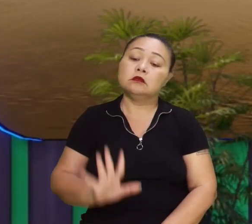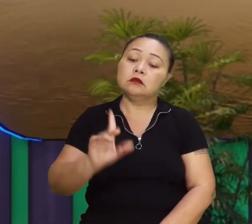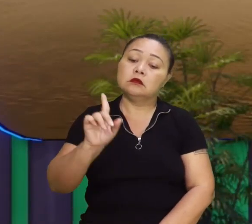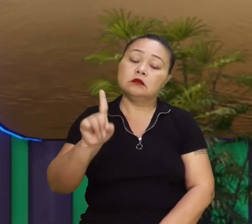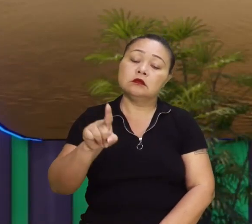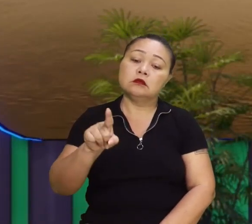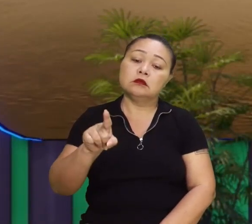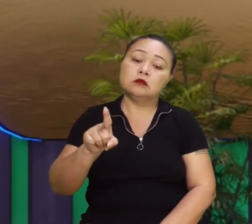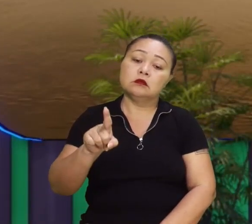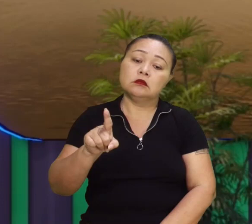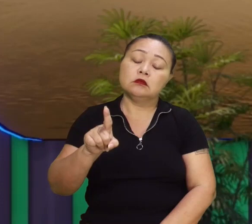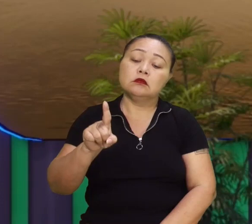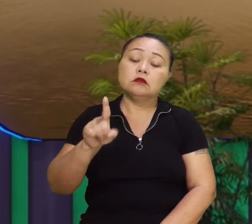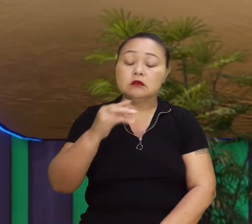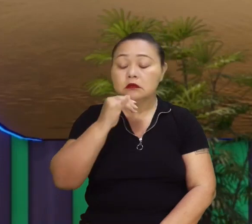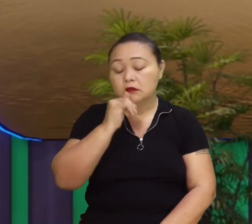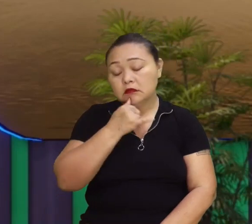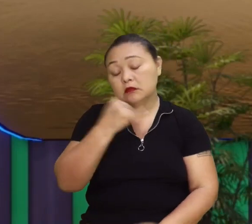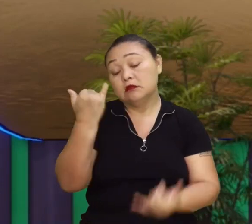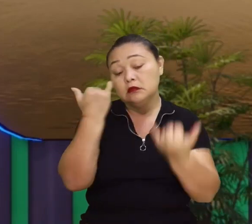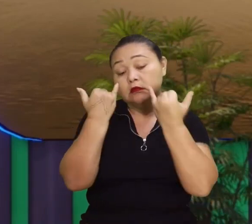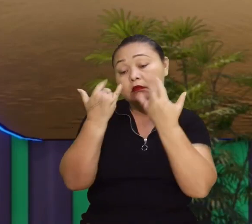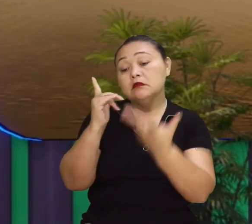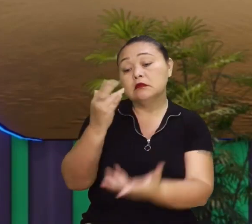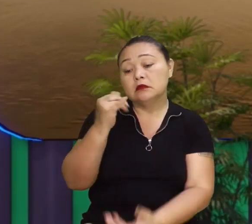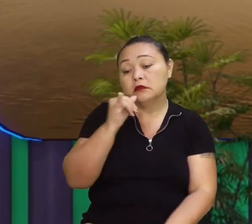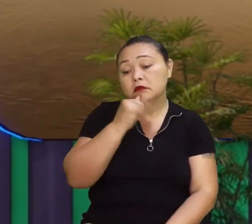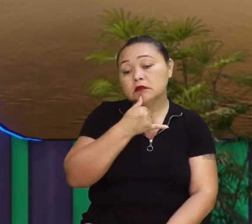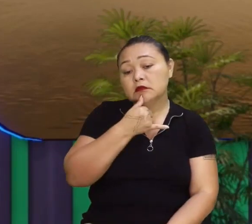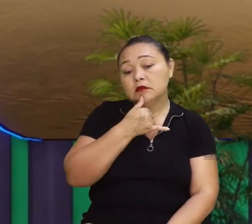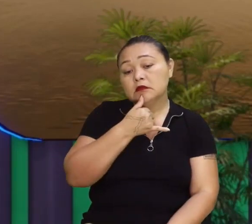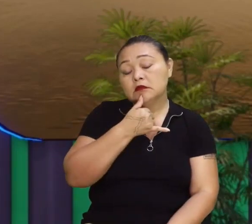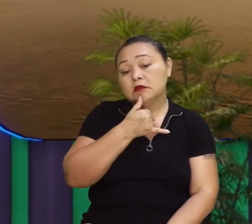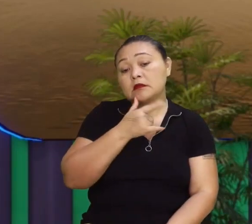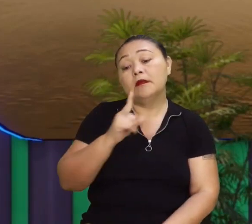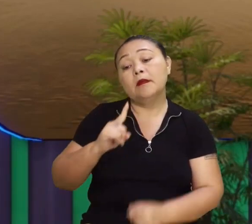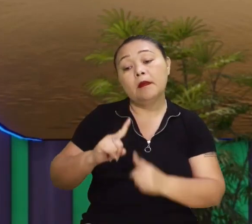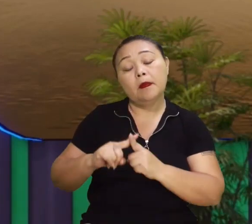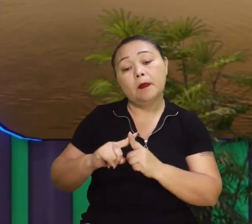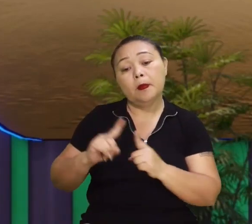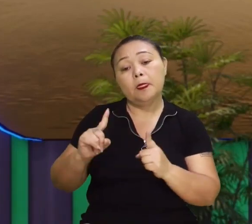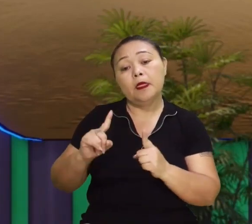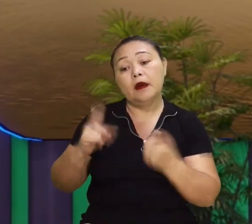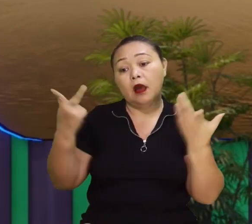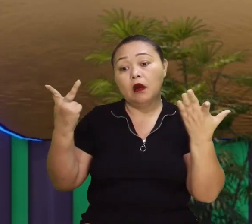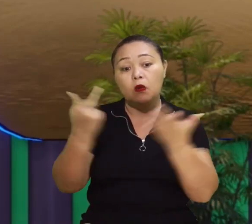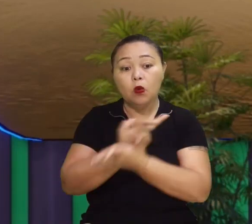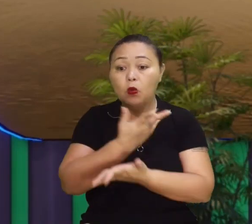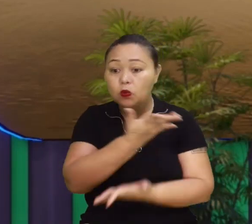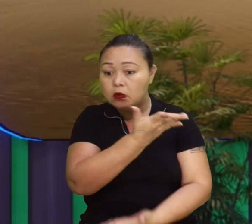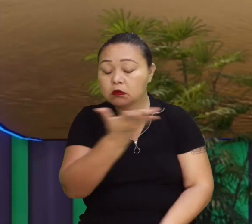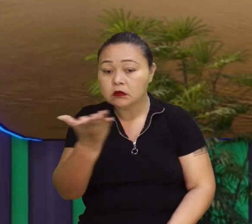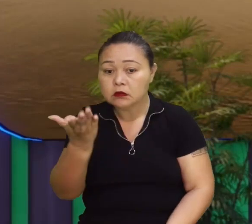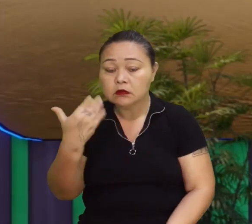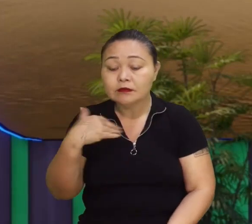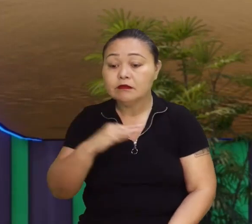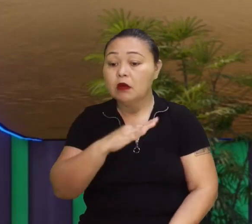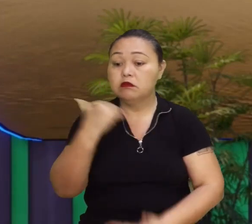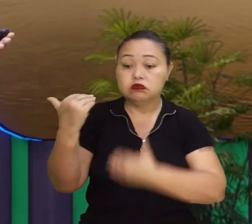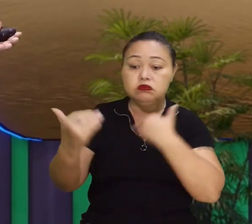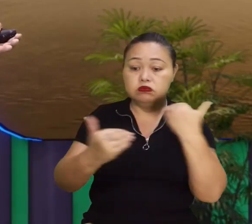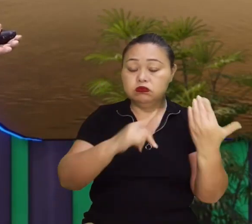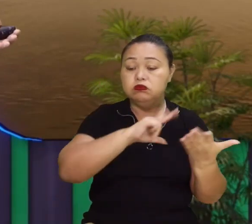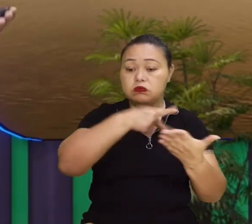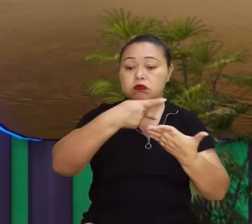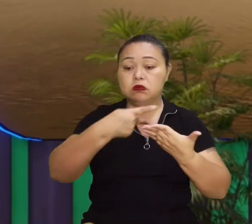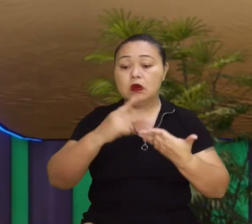notícia triste, claro, mas essa informação, esse fato, essa chacina, não